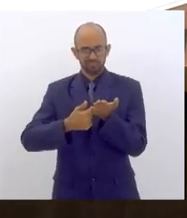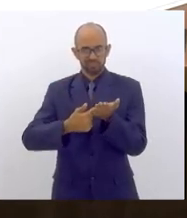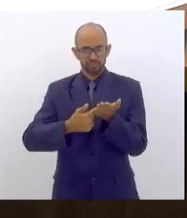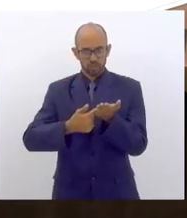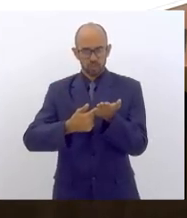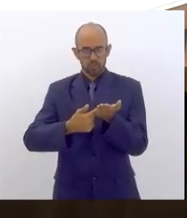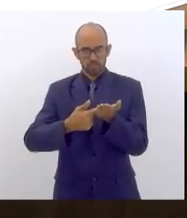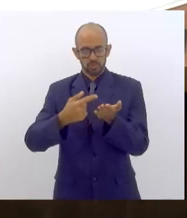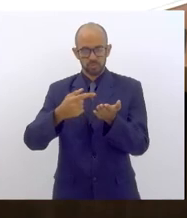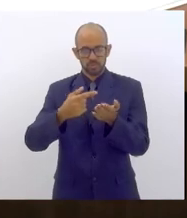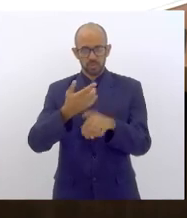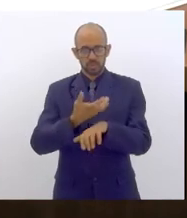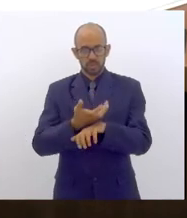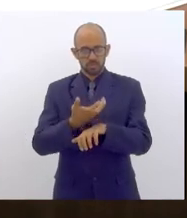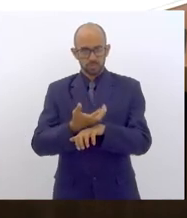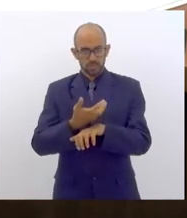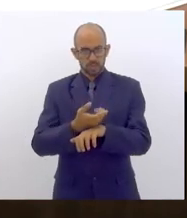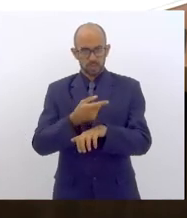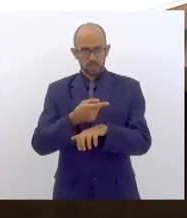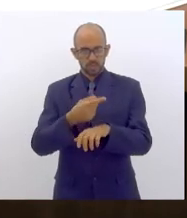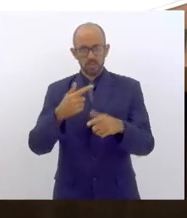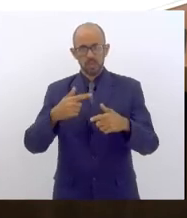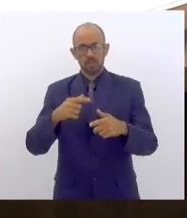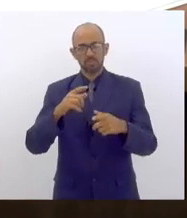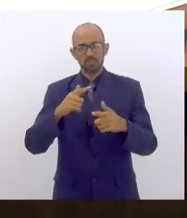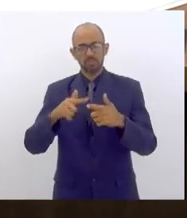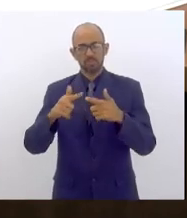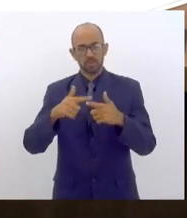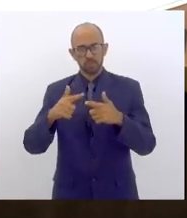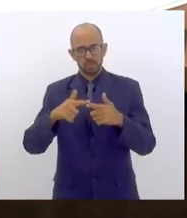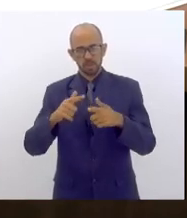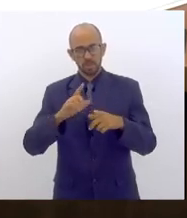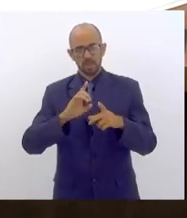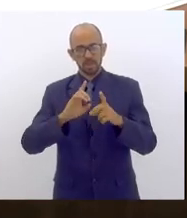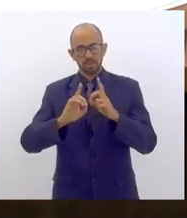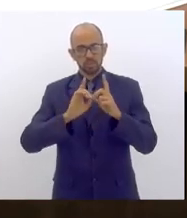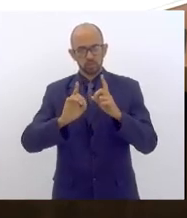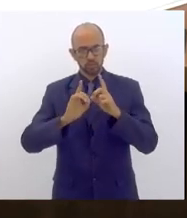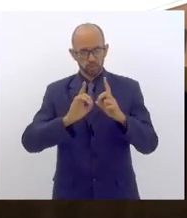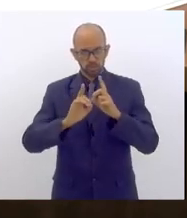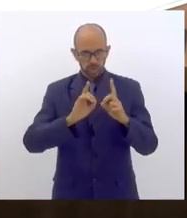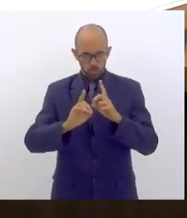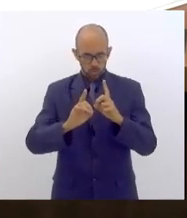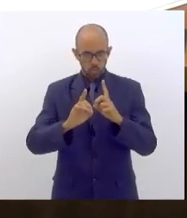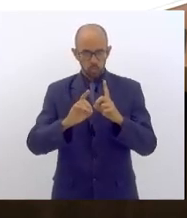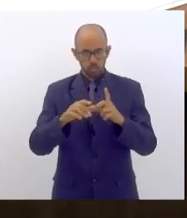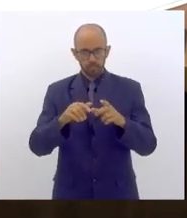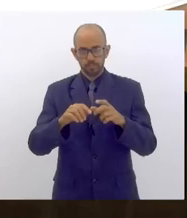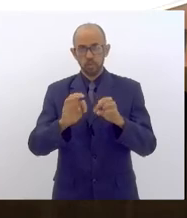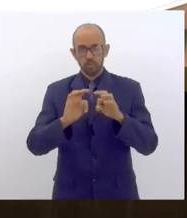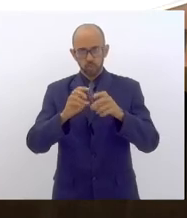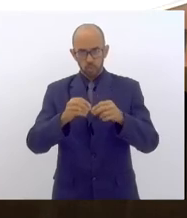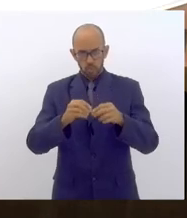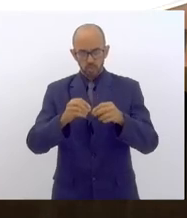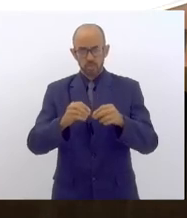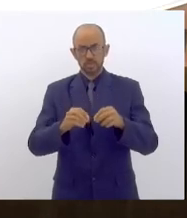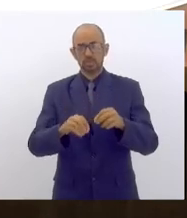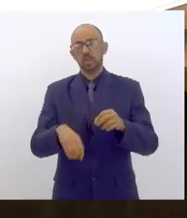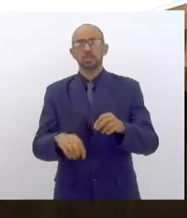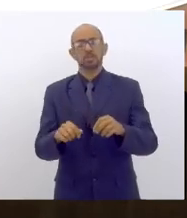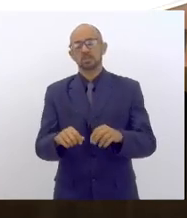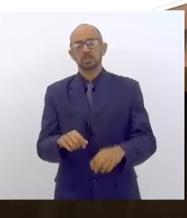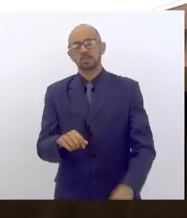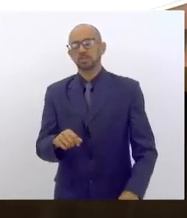matéria. Aliás, é uma matéria polêmica. Todas as matérias polêmicas que não havia acordo, assim como todas